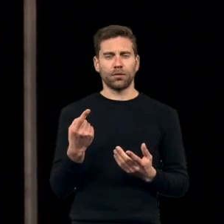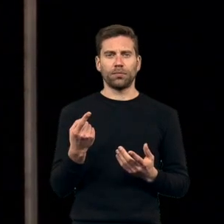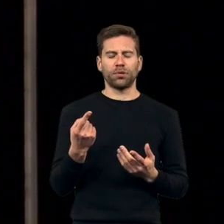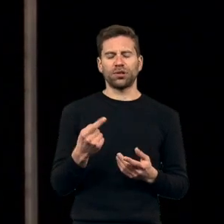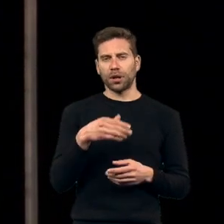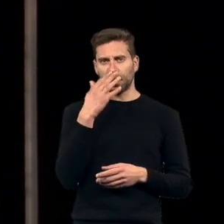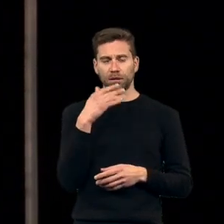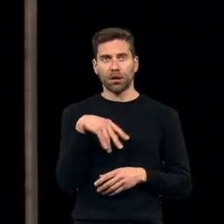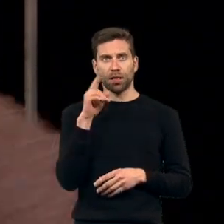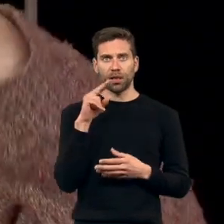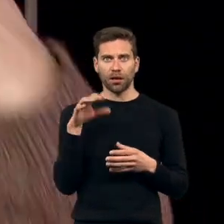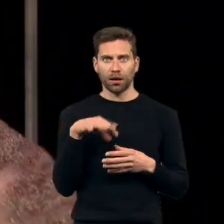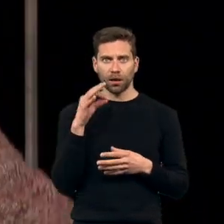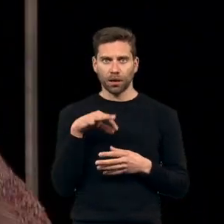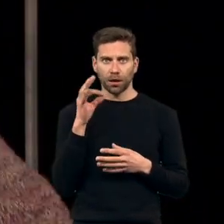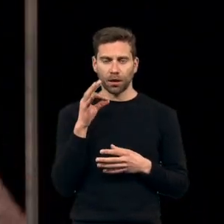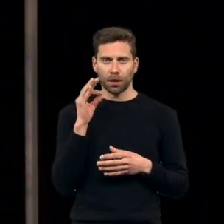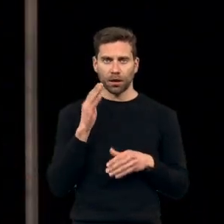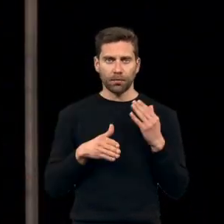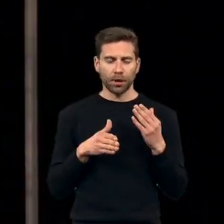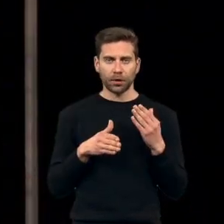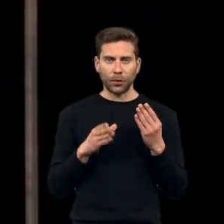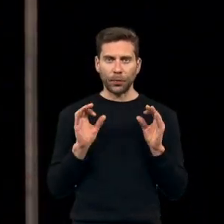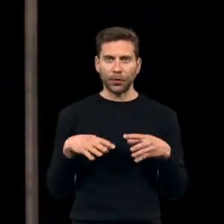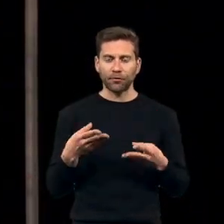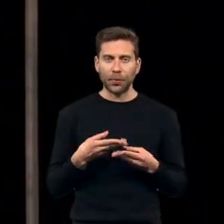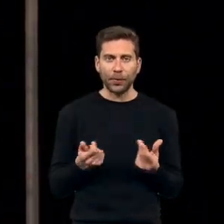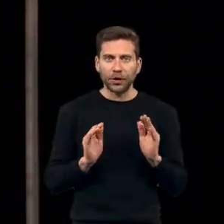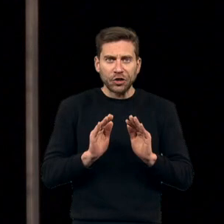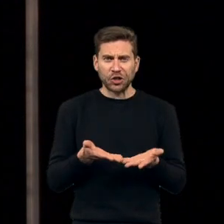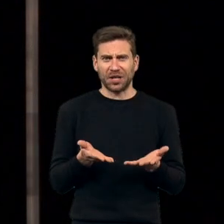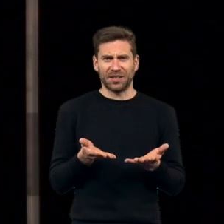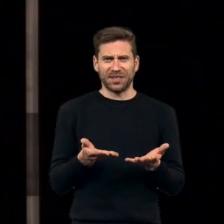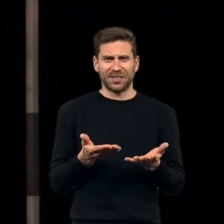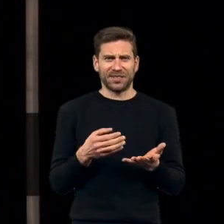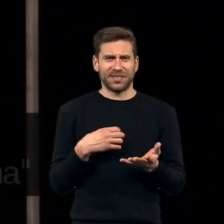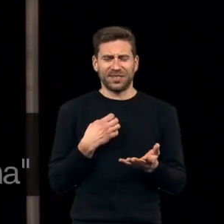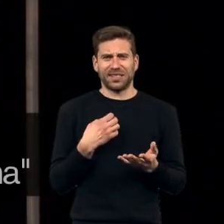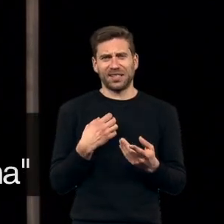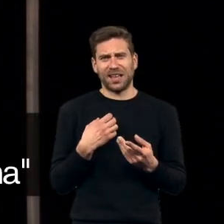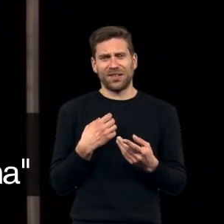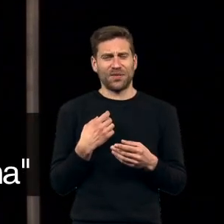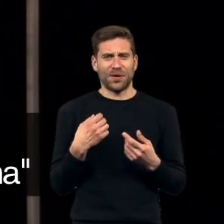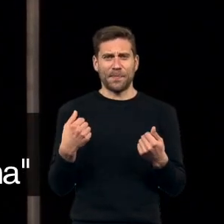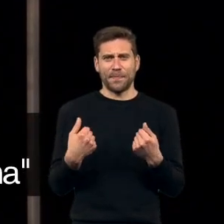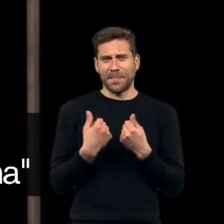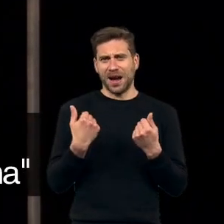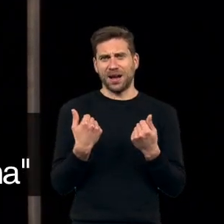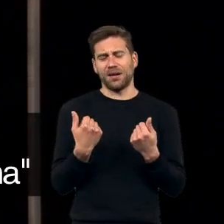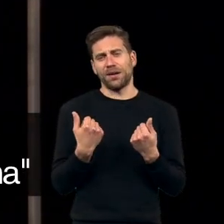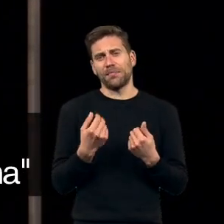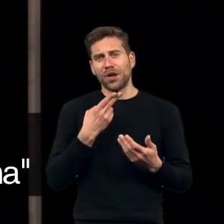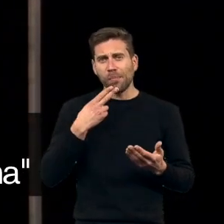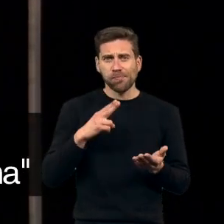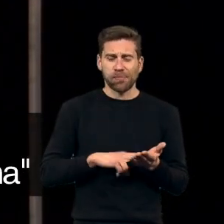pipocas e olhar para o lado, acaba por ser contra a natura, percebes? Acho eu. E esse é o lado que eu acho que nós